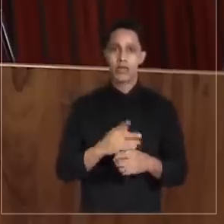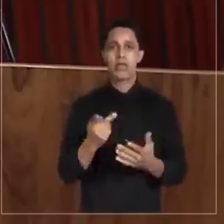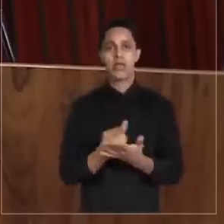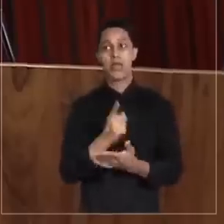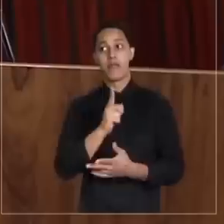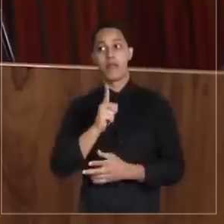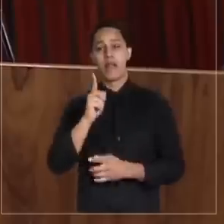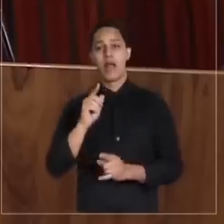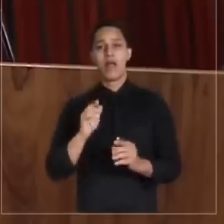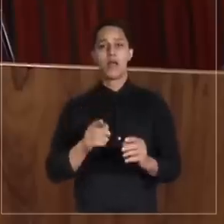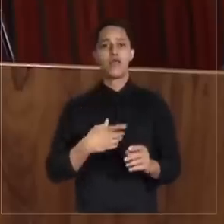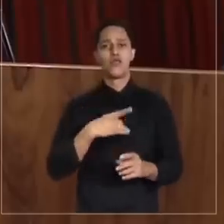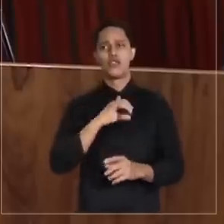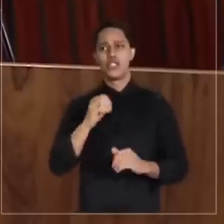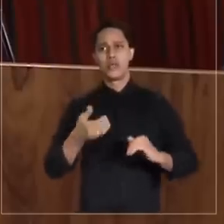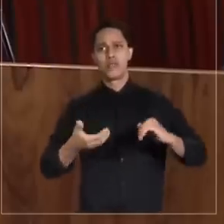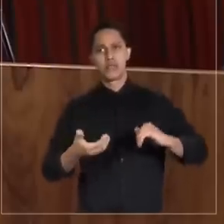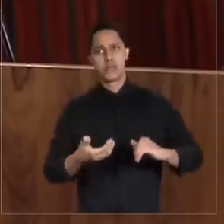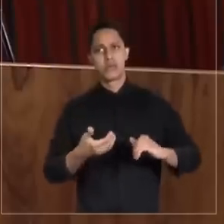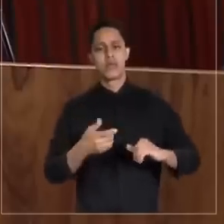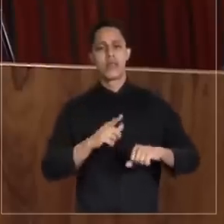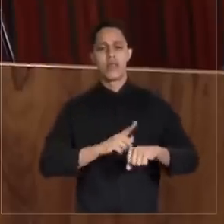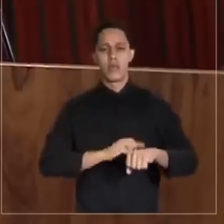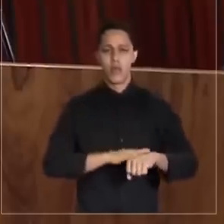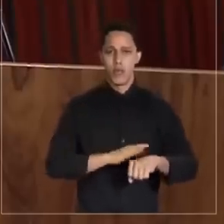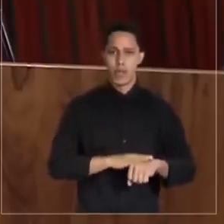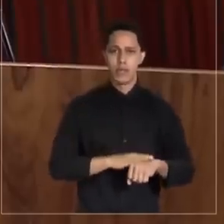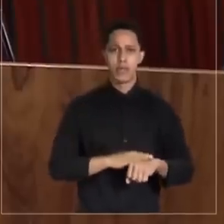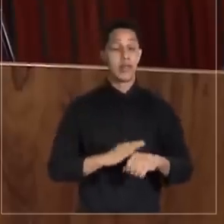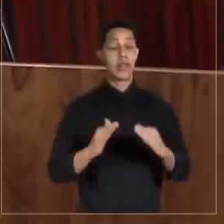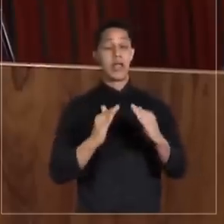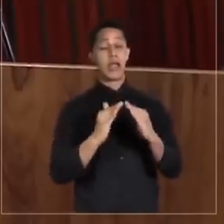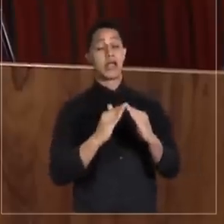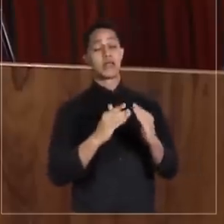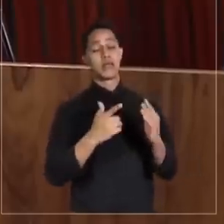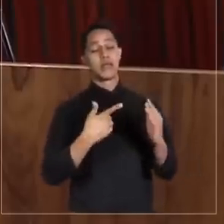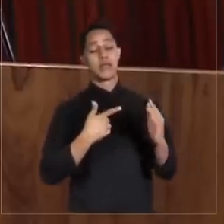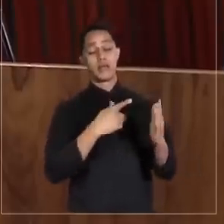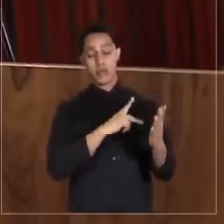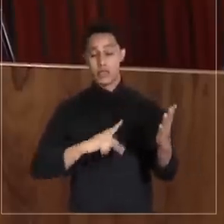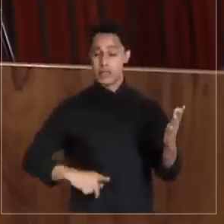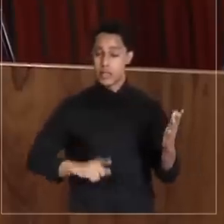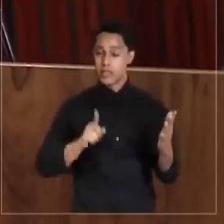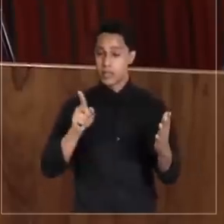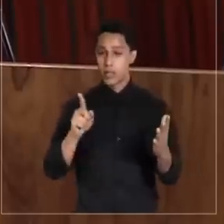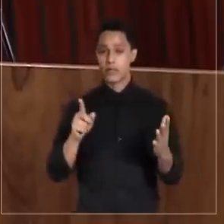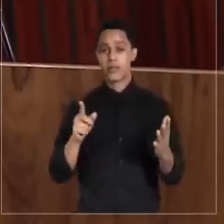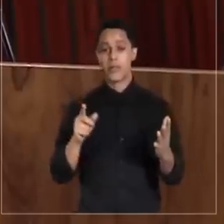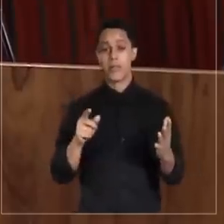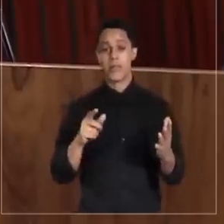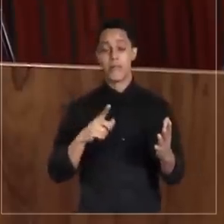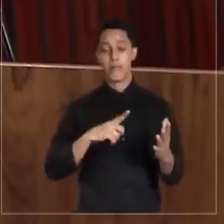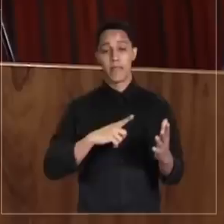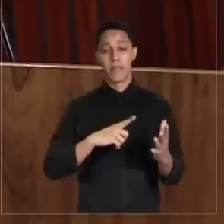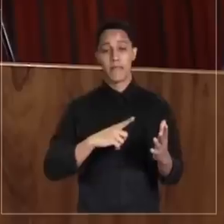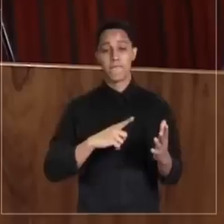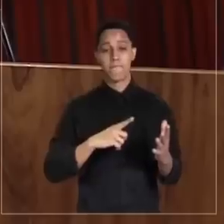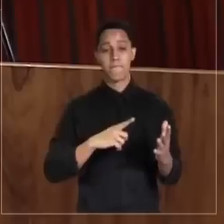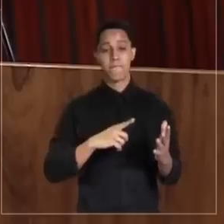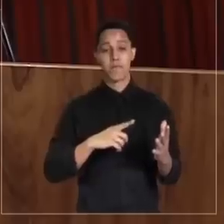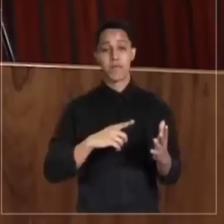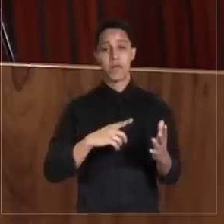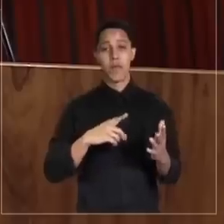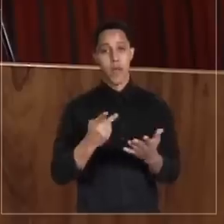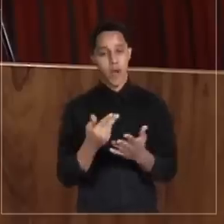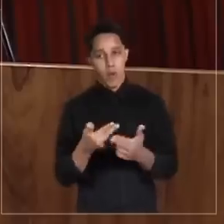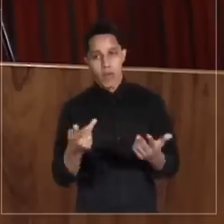Palácio da Alvorada, na data, no local e com o discurso especificado. Haveria um ilícito porque teria